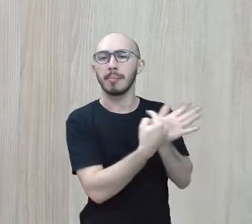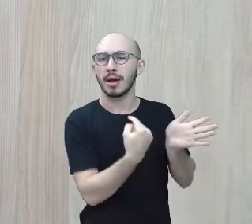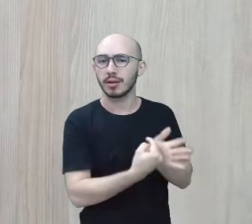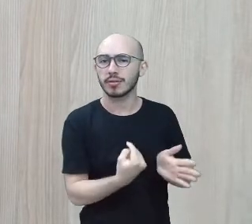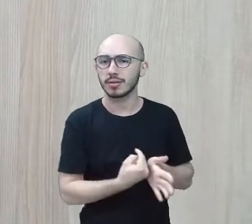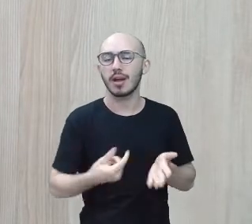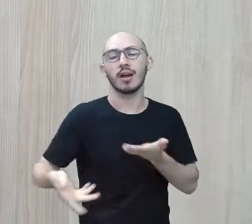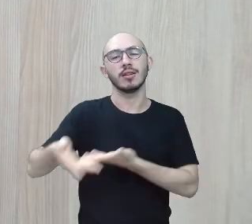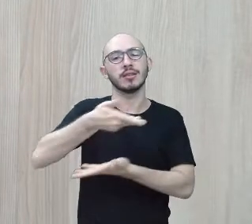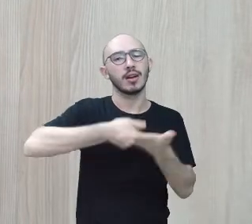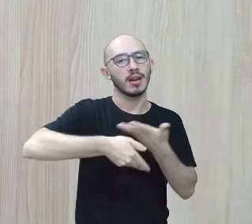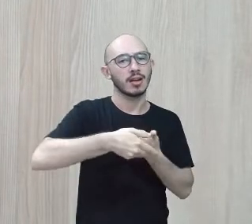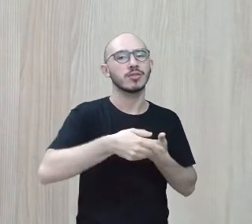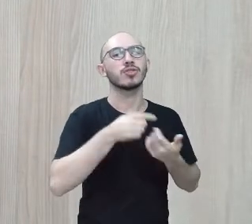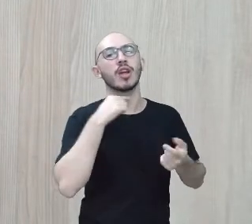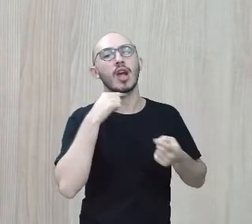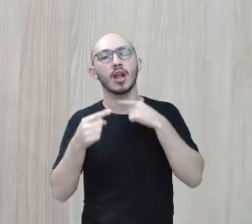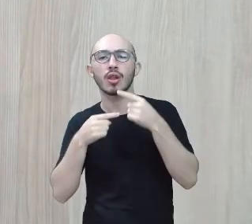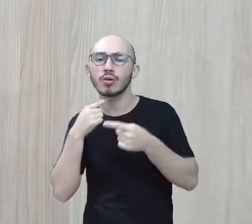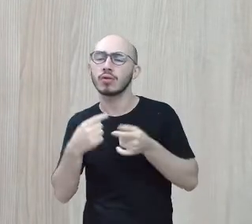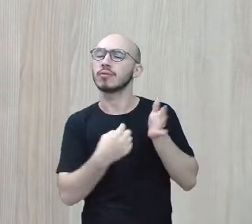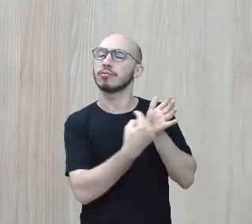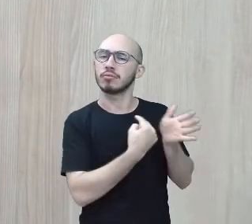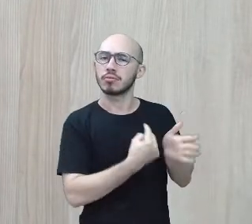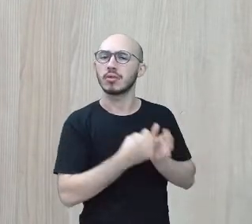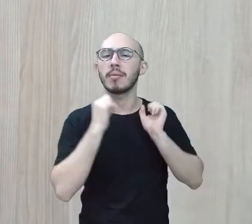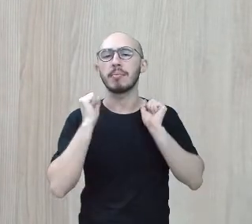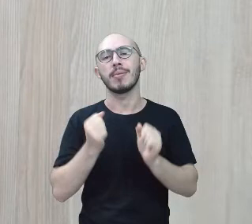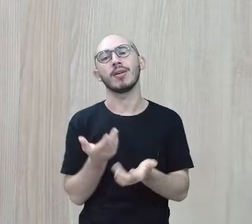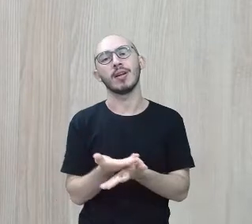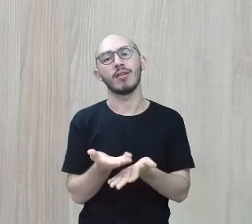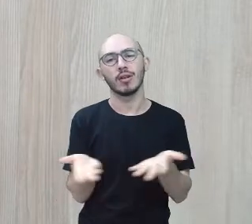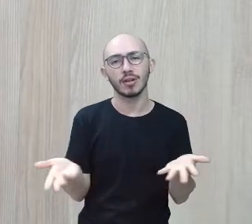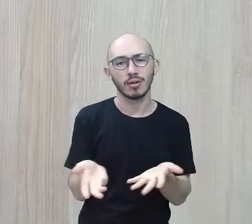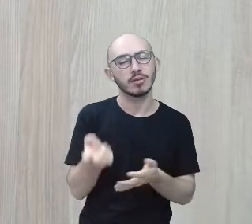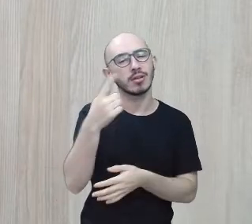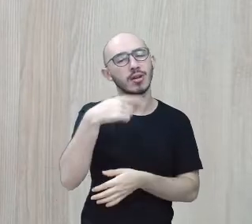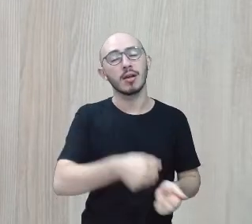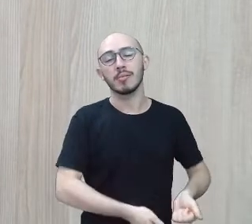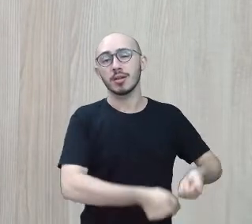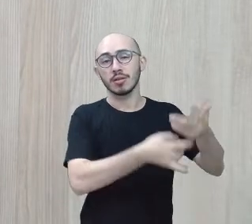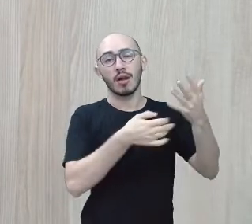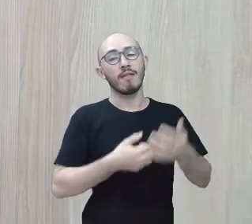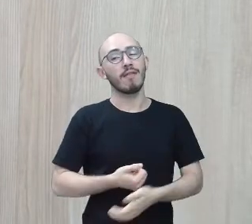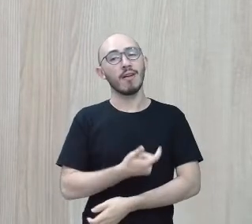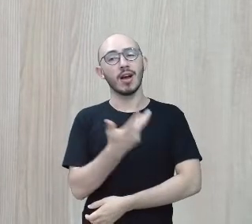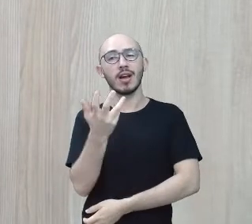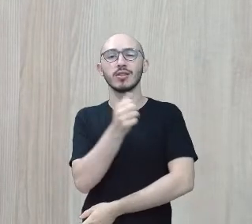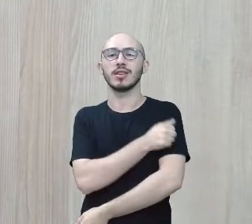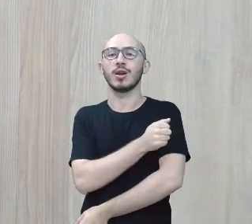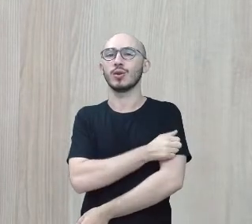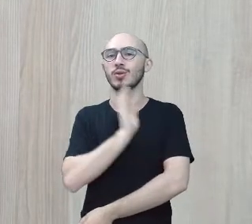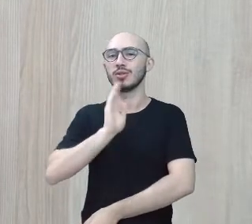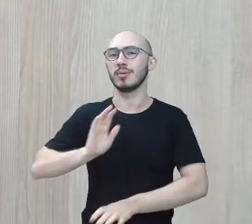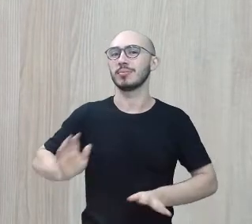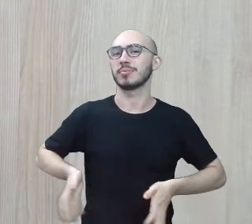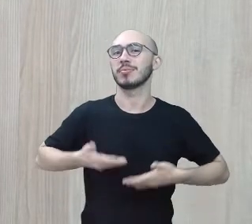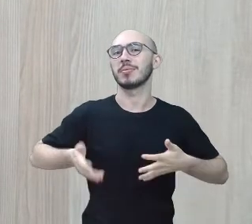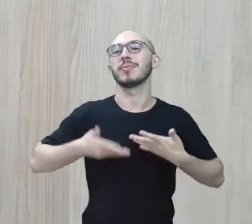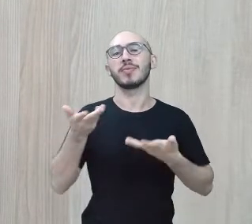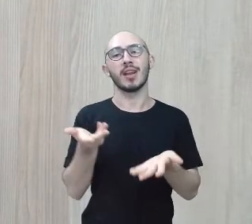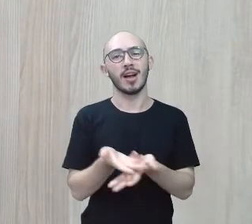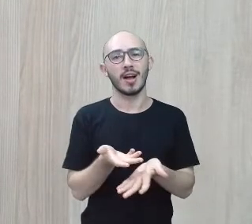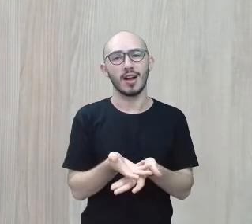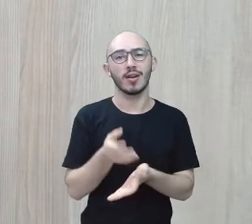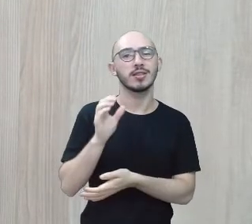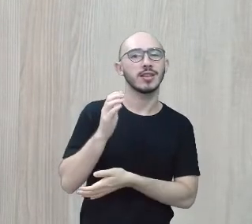perguntas, os questionamentos, os comentários de vocês sobre a aula de hoje. Eu sei que tem muita gente aqui já no chat, muita gente super animada, porque acabou de assistir a